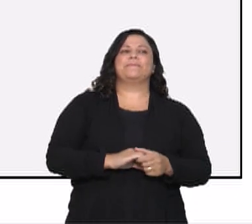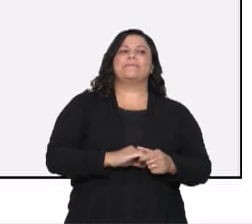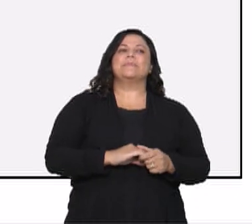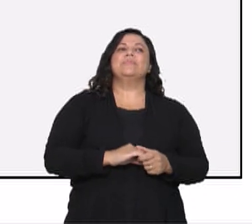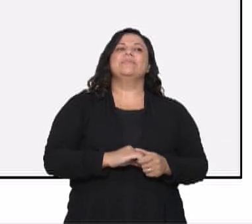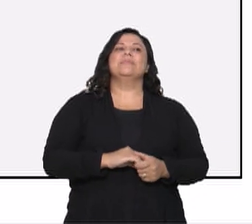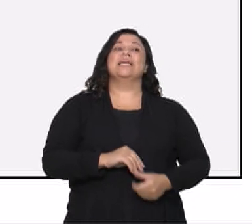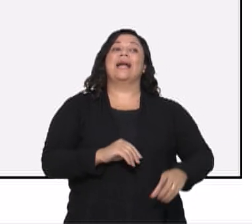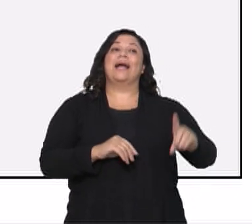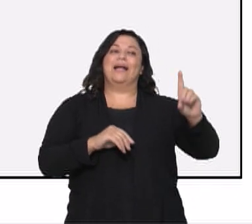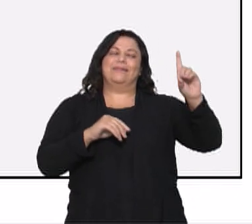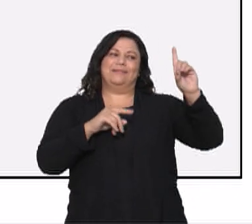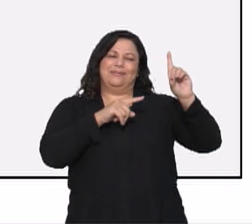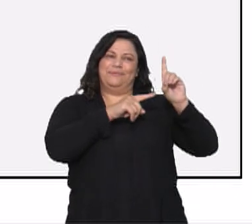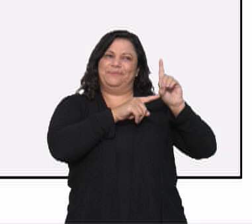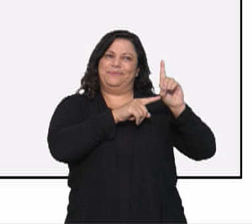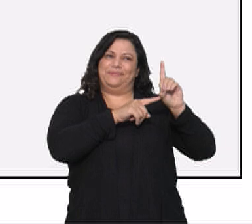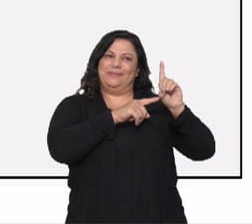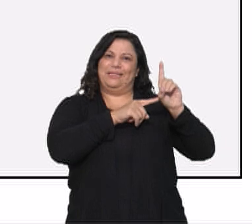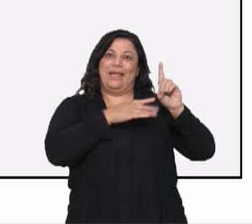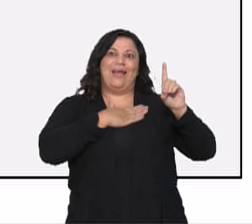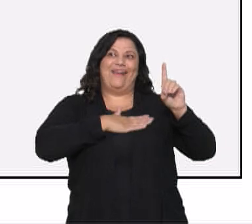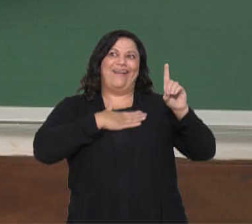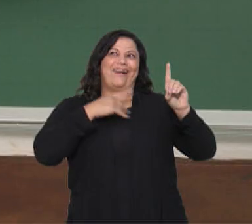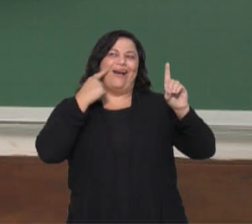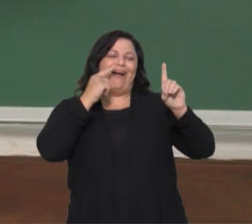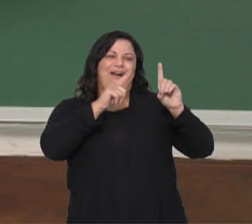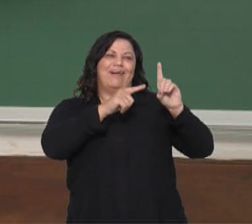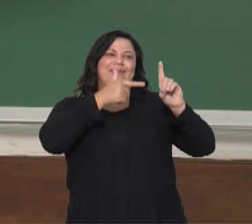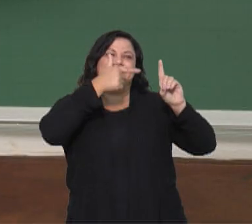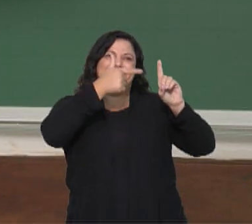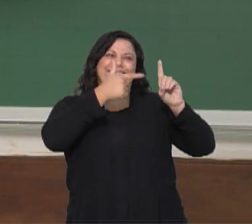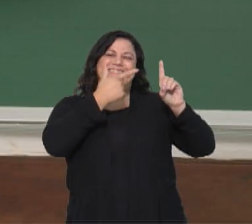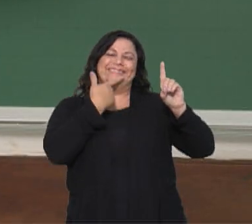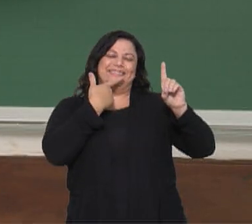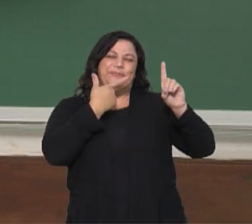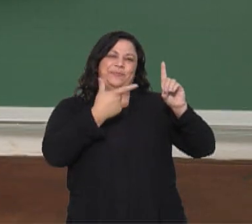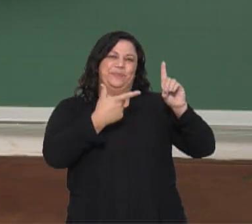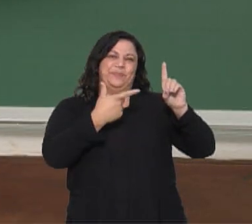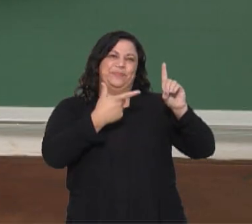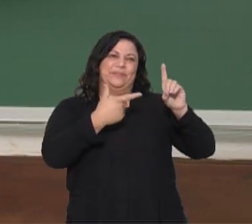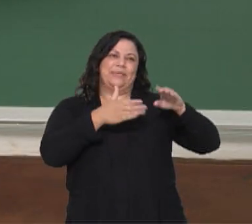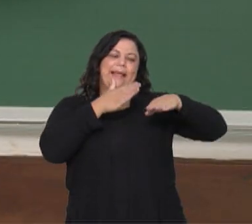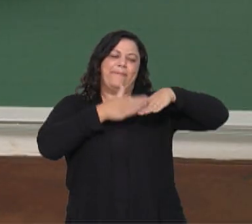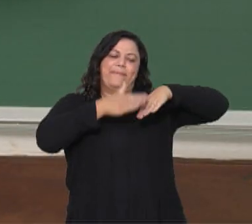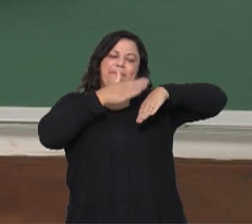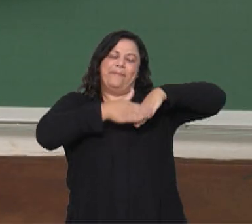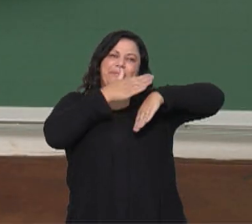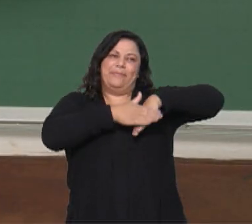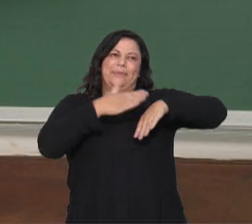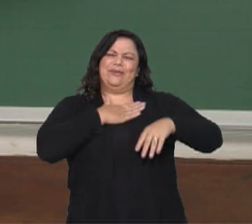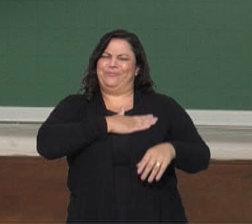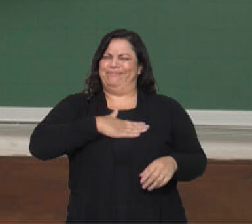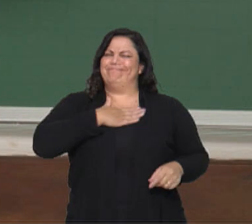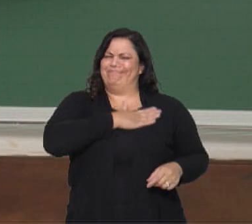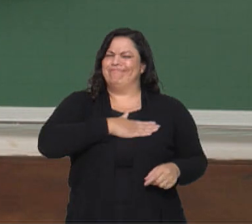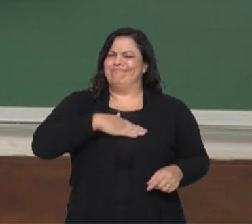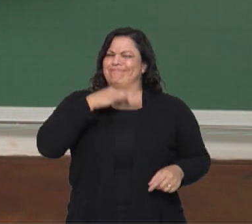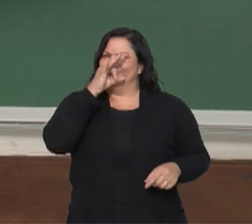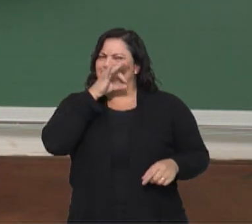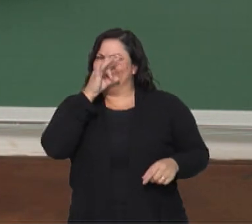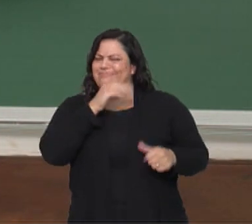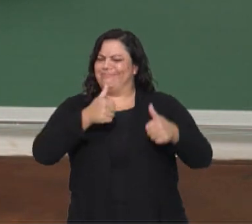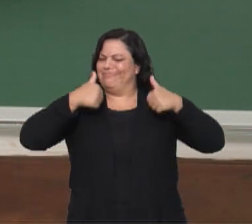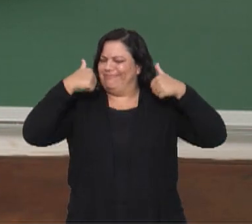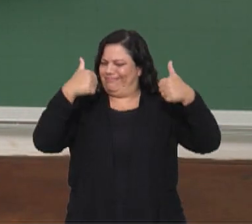carinha. Idade da pedra polida. Muito bom. O que seria o período neolítico? Gostei. Muito bom. Valeu,